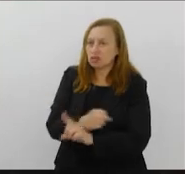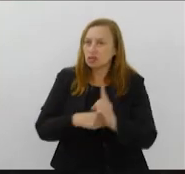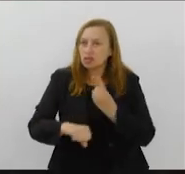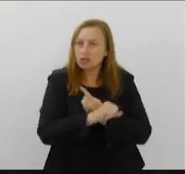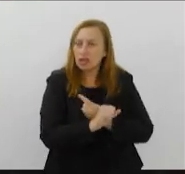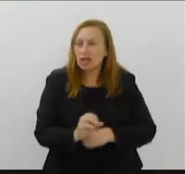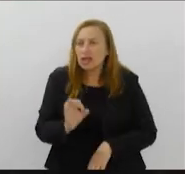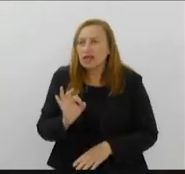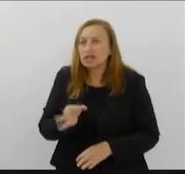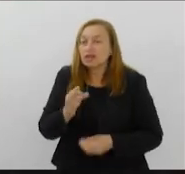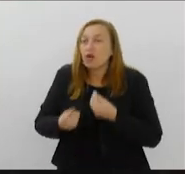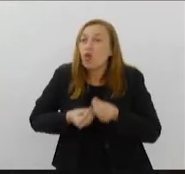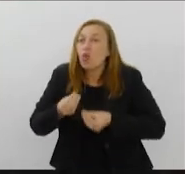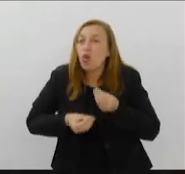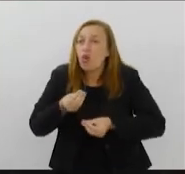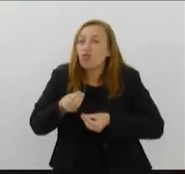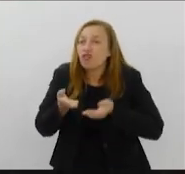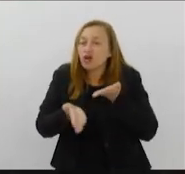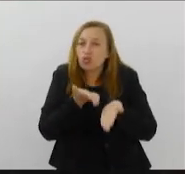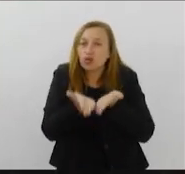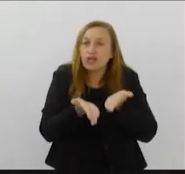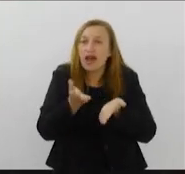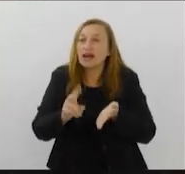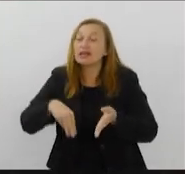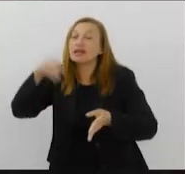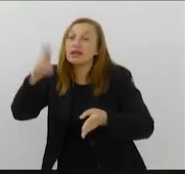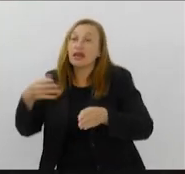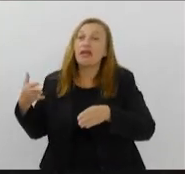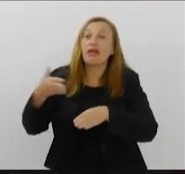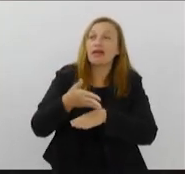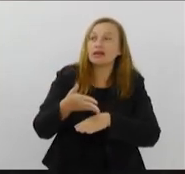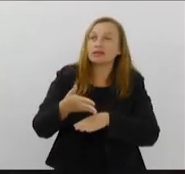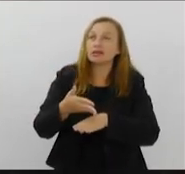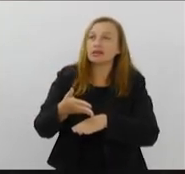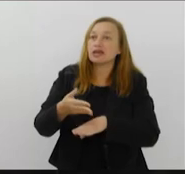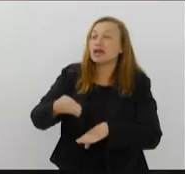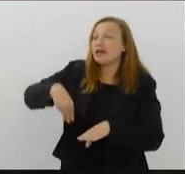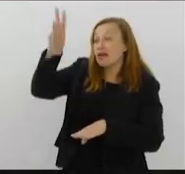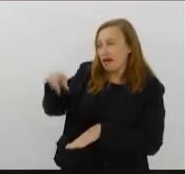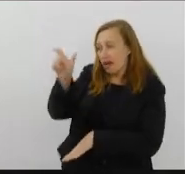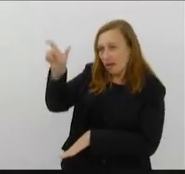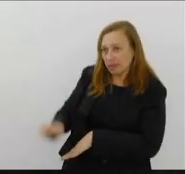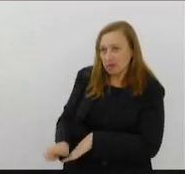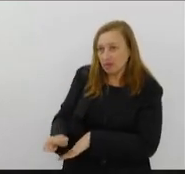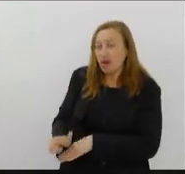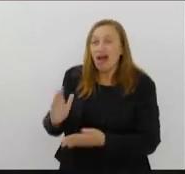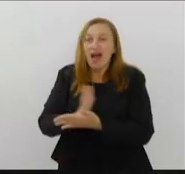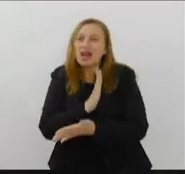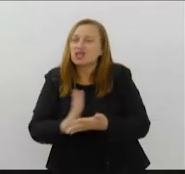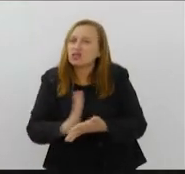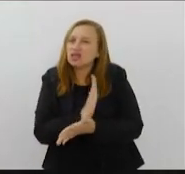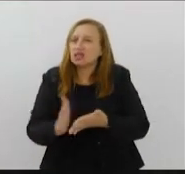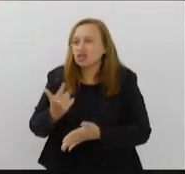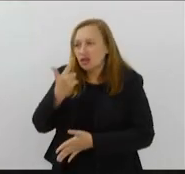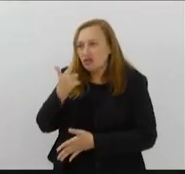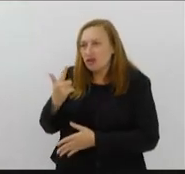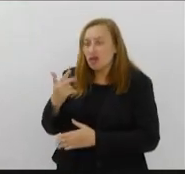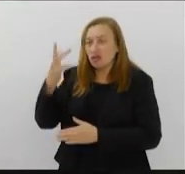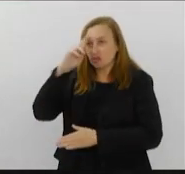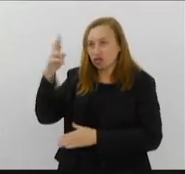justamente como a gente vai cuidar de quem entra e quem entra. Né? Porque muitas vezes a gente vê o